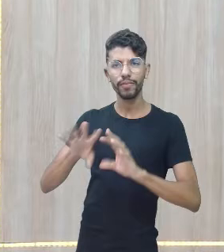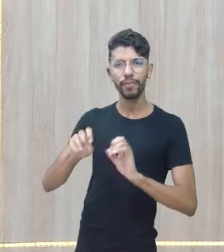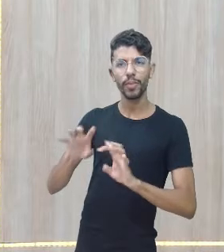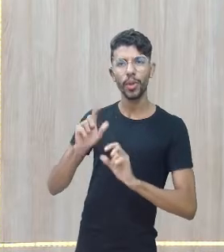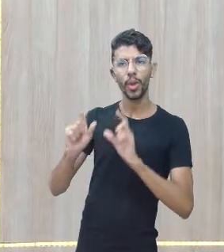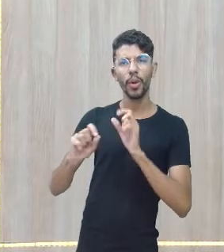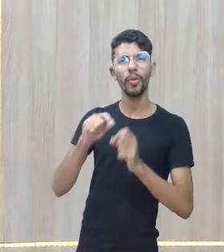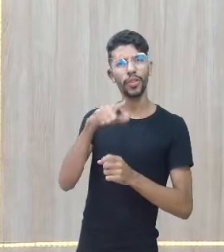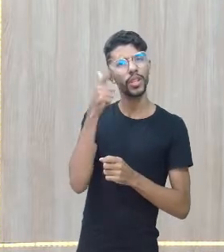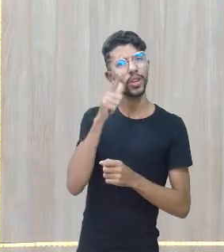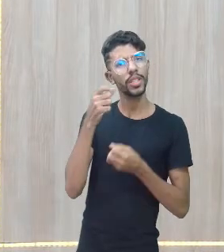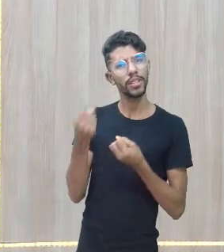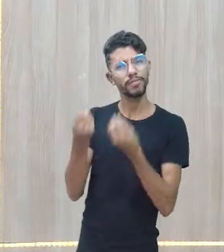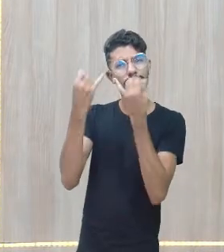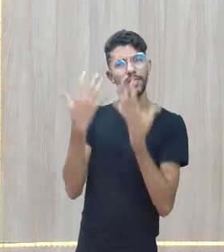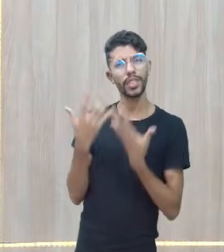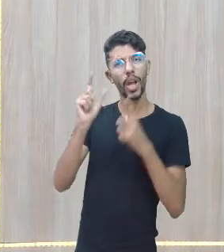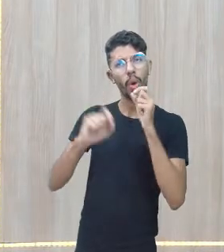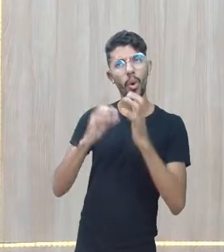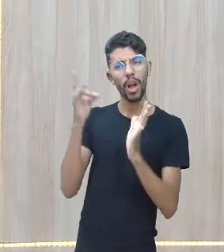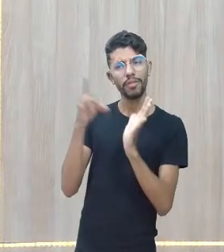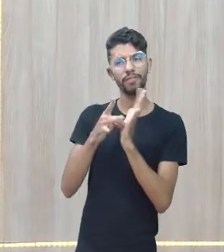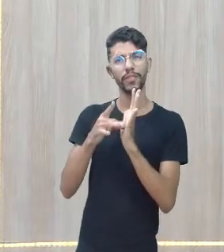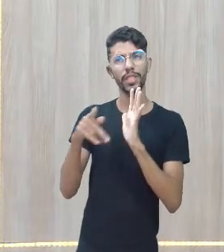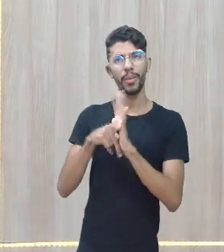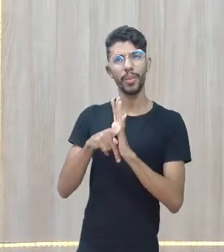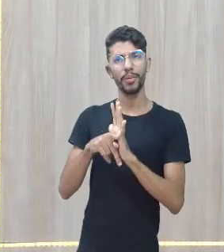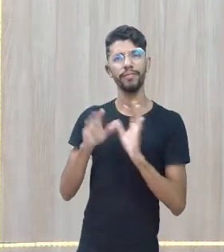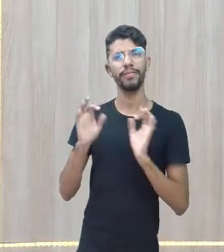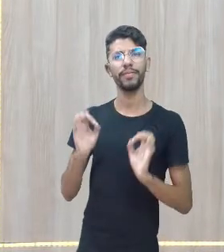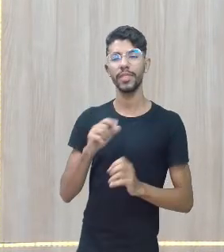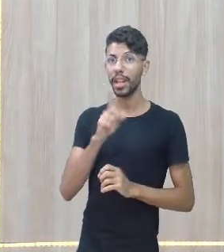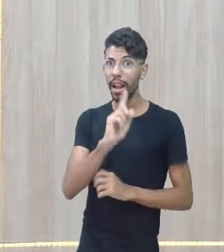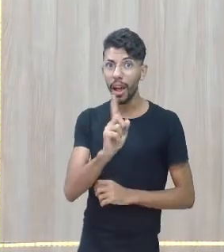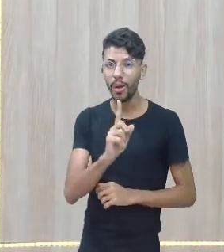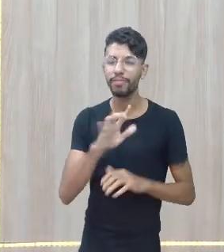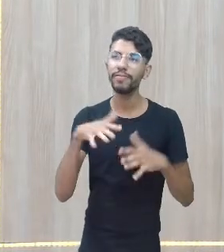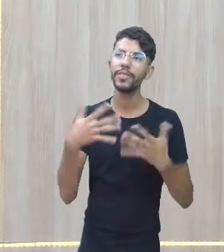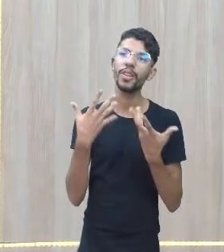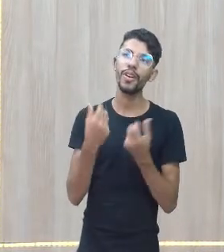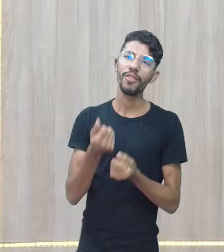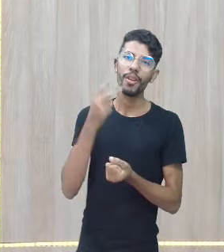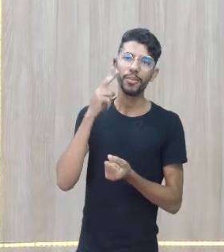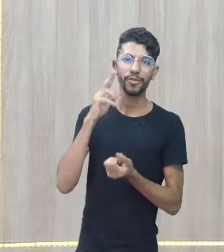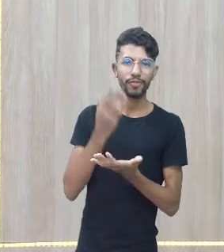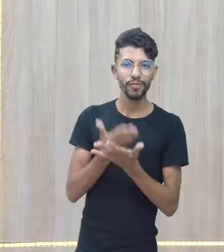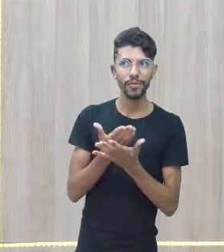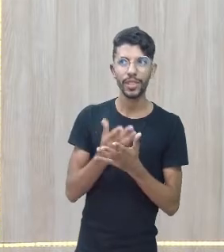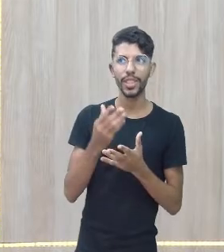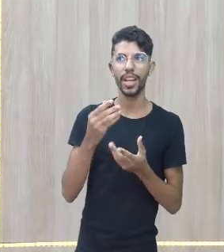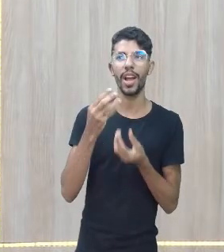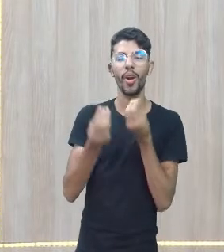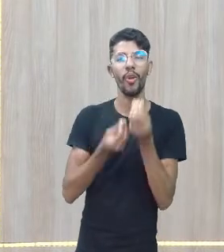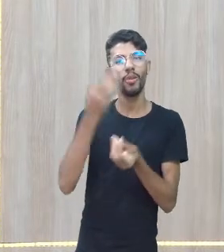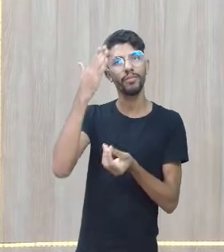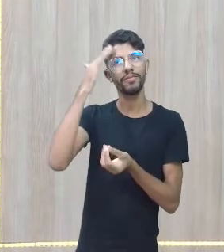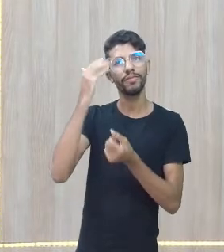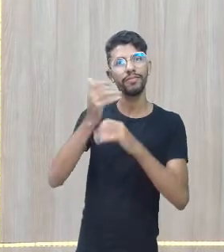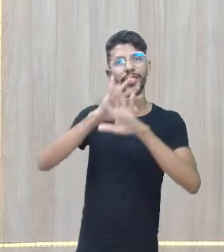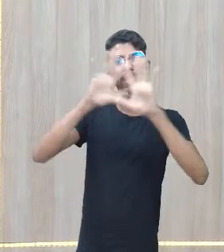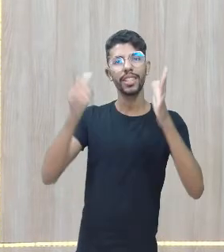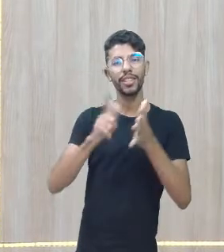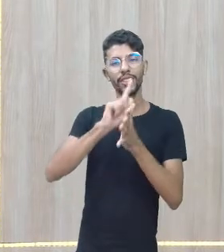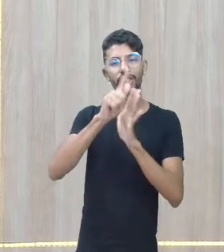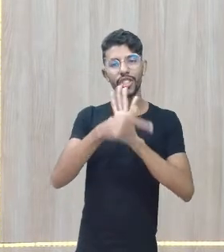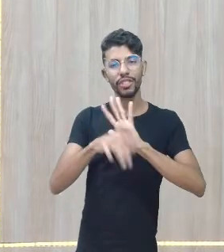para mim uma definição do que é tutorial? Não? Então vamos lá, vamos ver passo a passo como é que a gente entende esse gênero